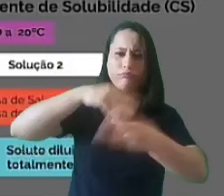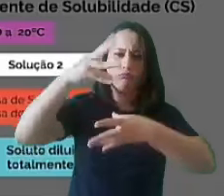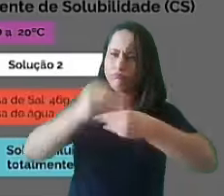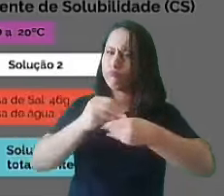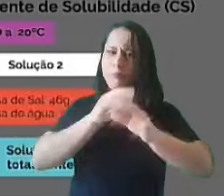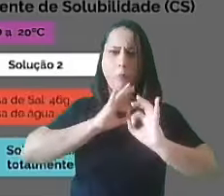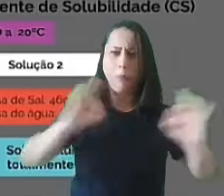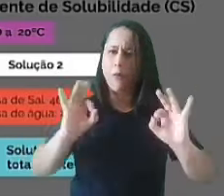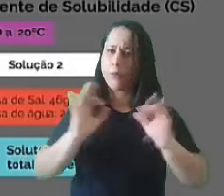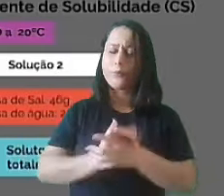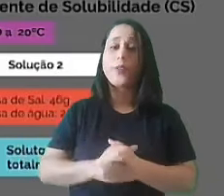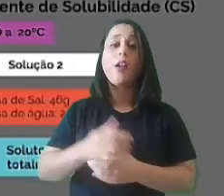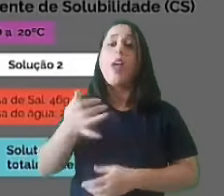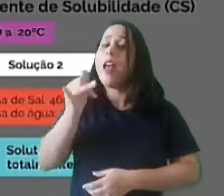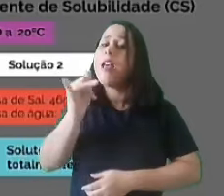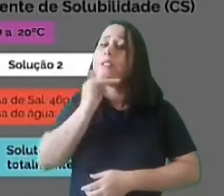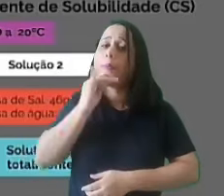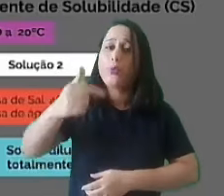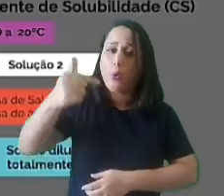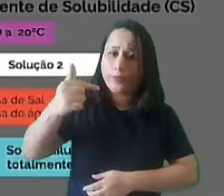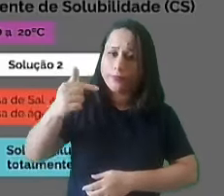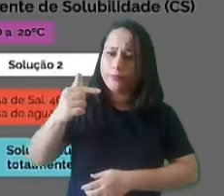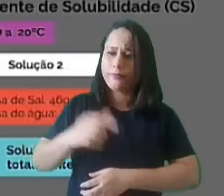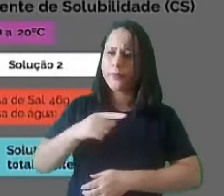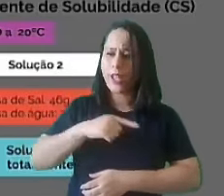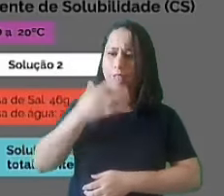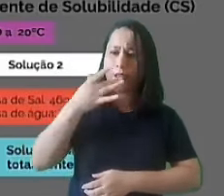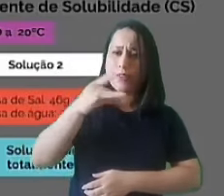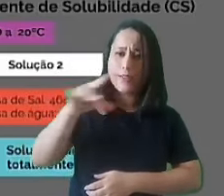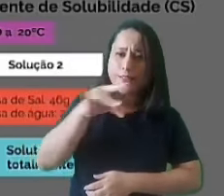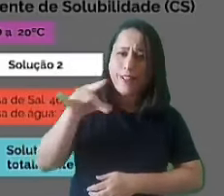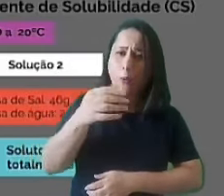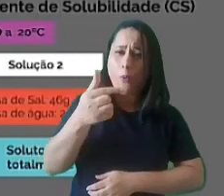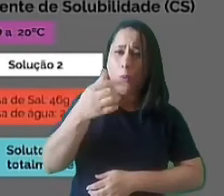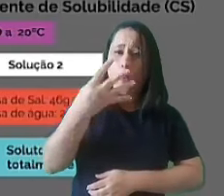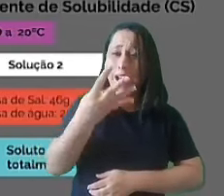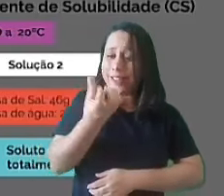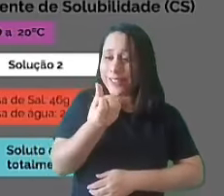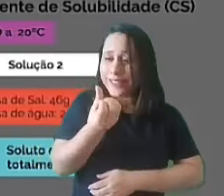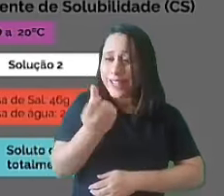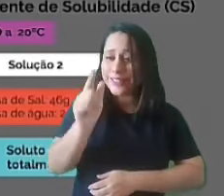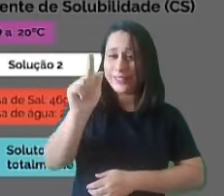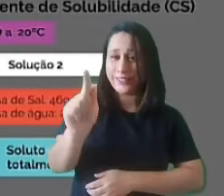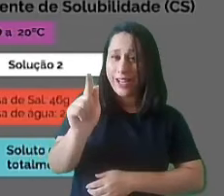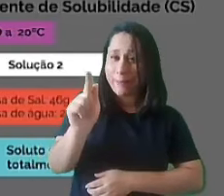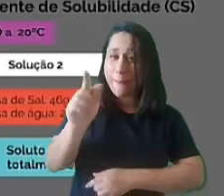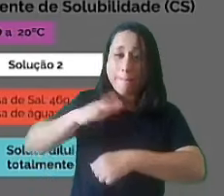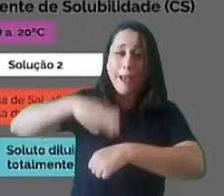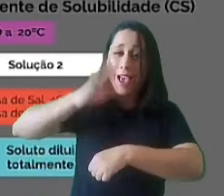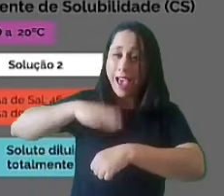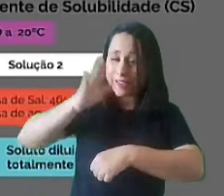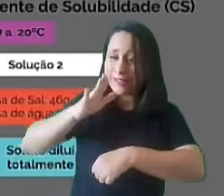gramas de água. Vai diluir completamente o soluto. Na solução 2, você tem a massa de